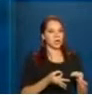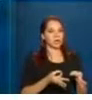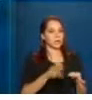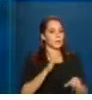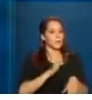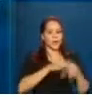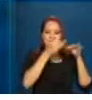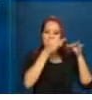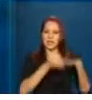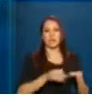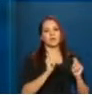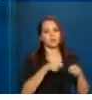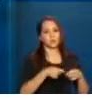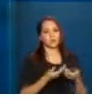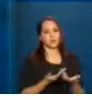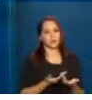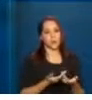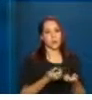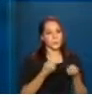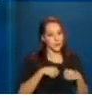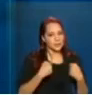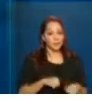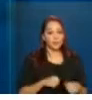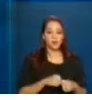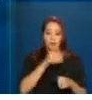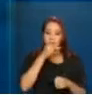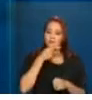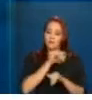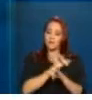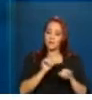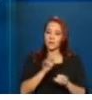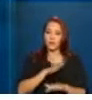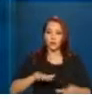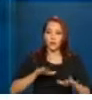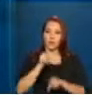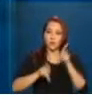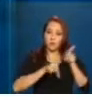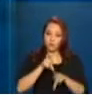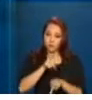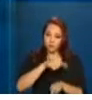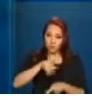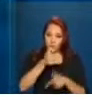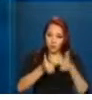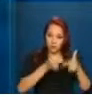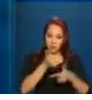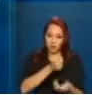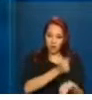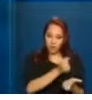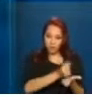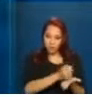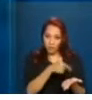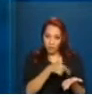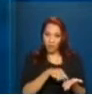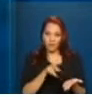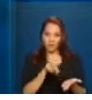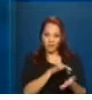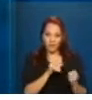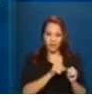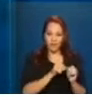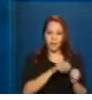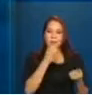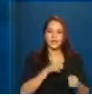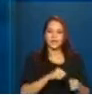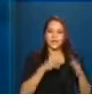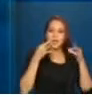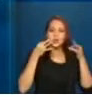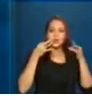honestas possível. Eu digo a toda a população, os trabalhadores informais, que sejam mais